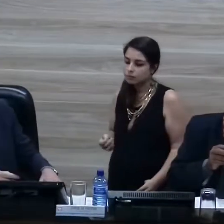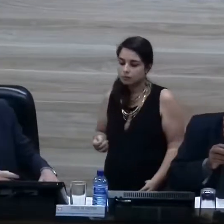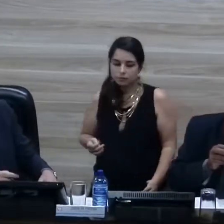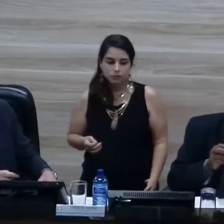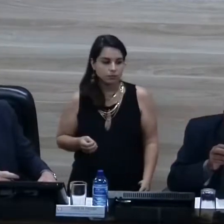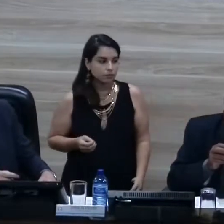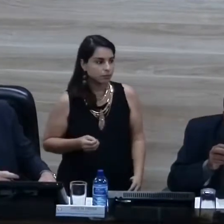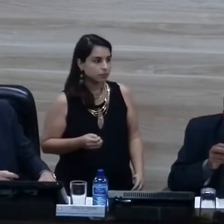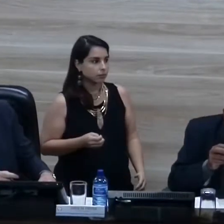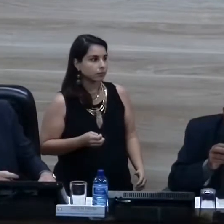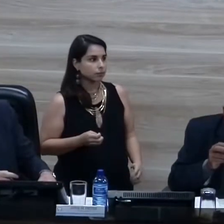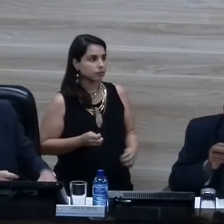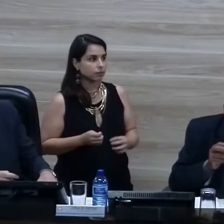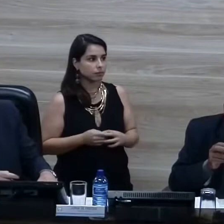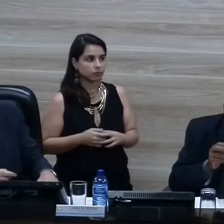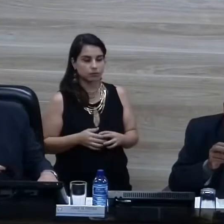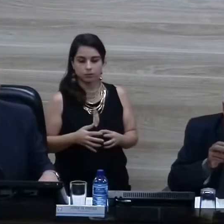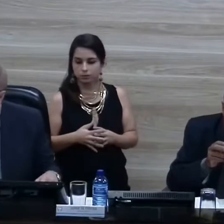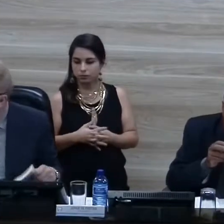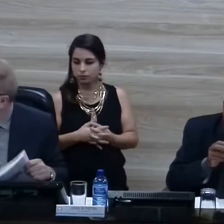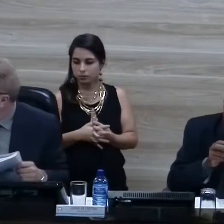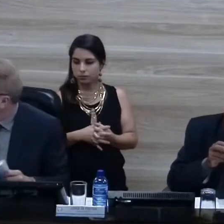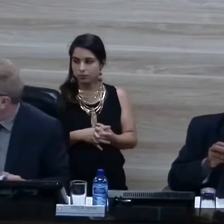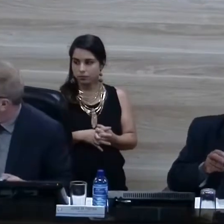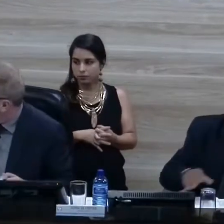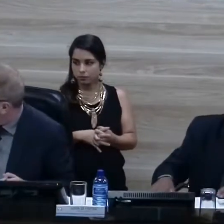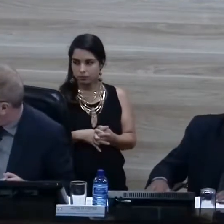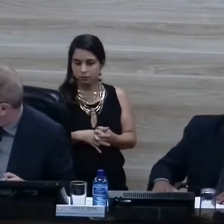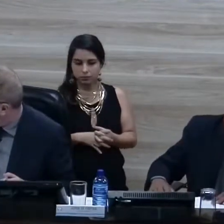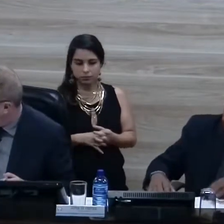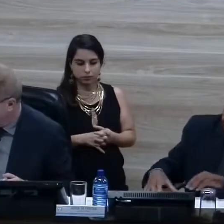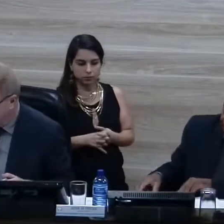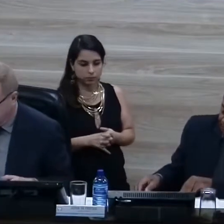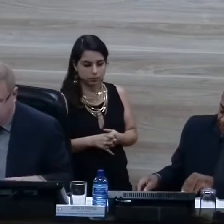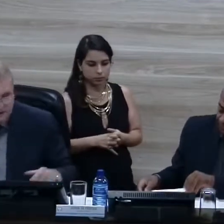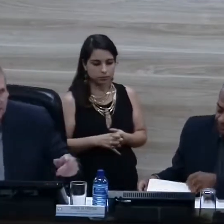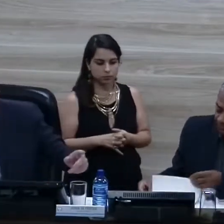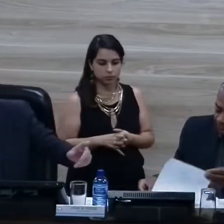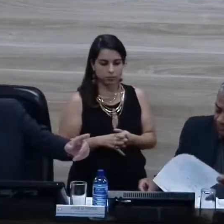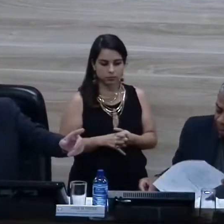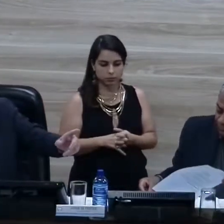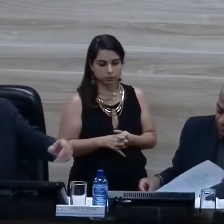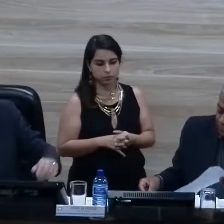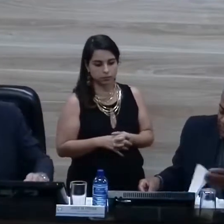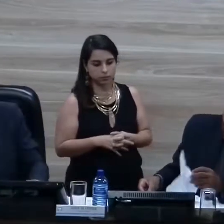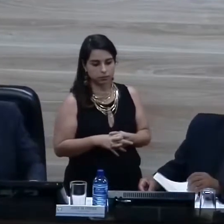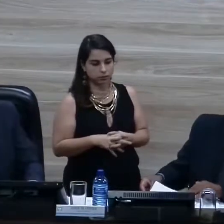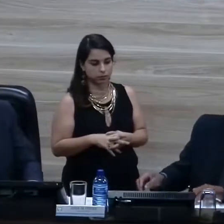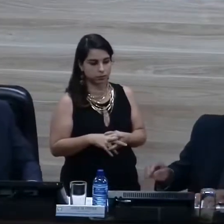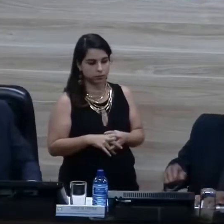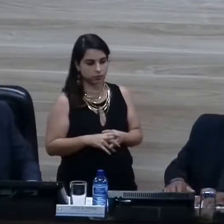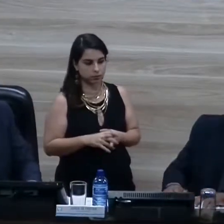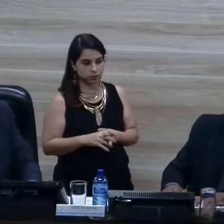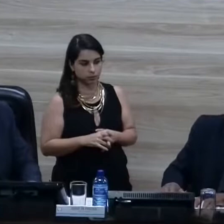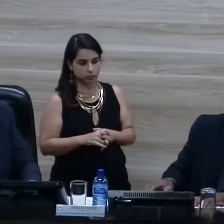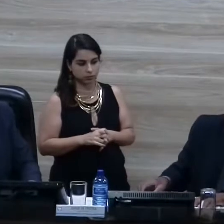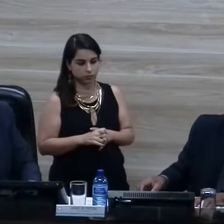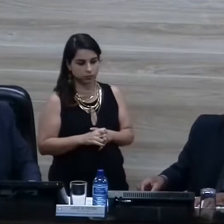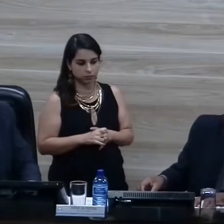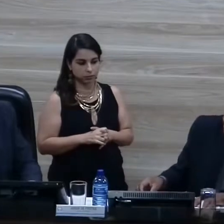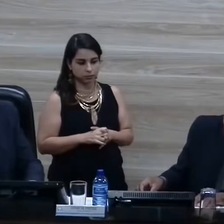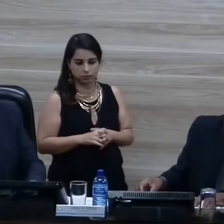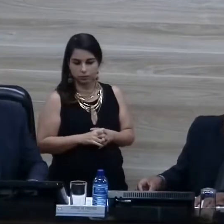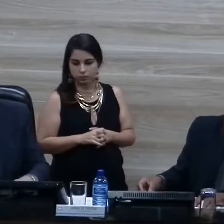Senhor presidente. E o afastamento, desculpe, senhor vereador. Obrigado, vereador Anderson. Existe matéria para ser